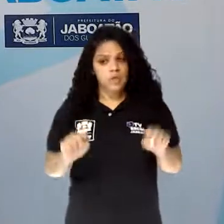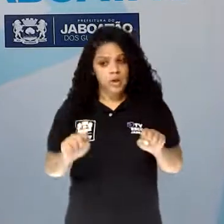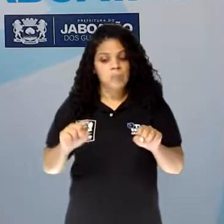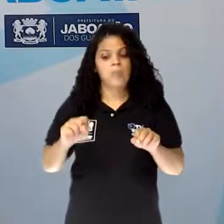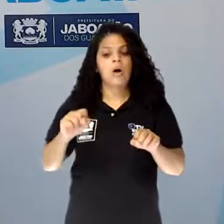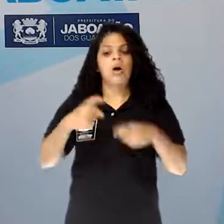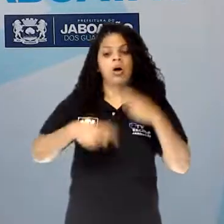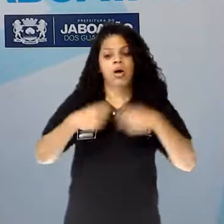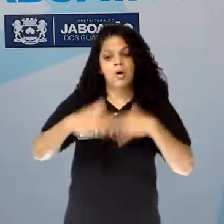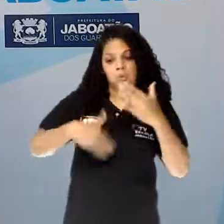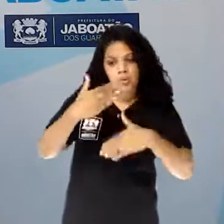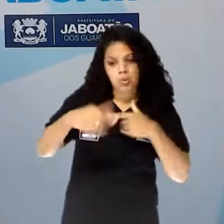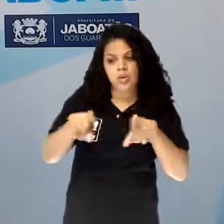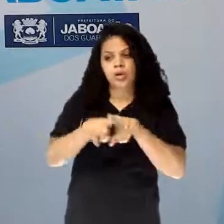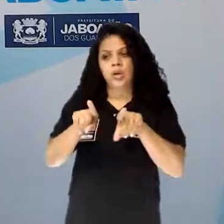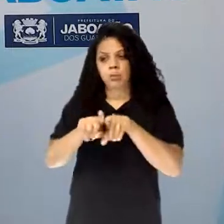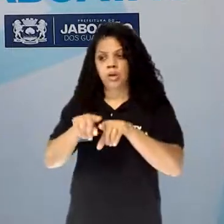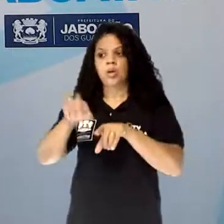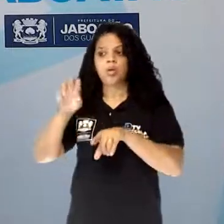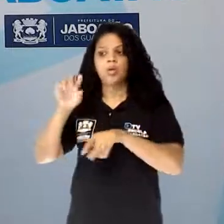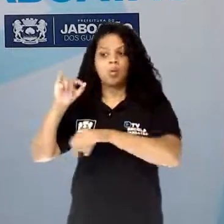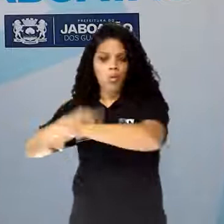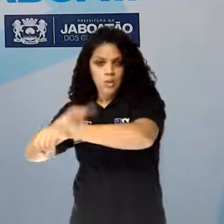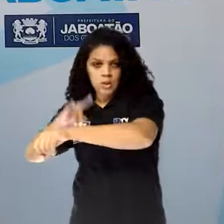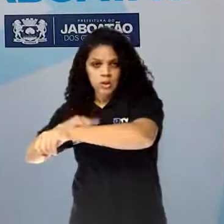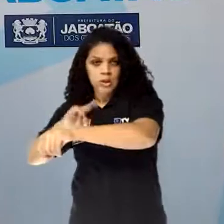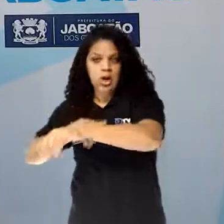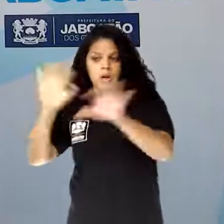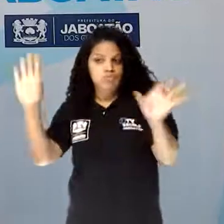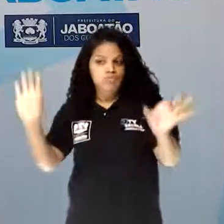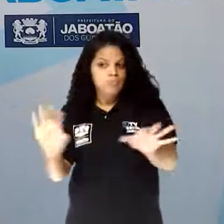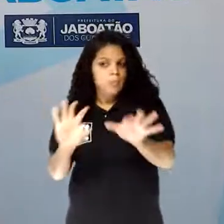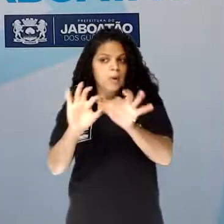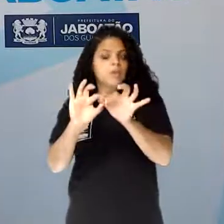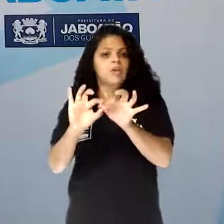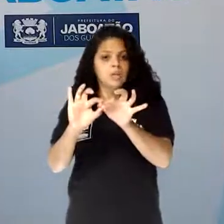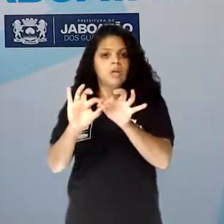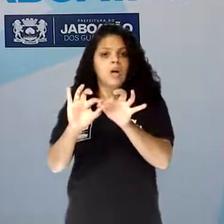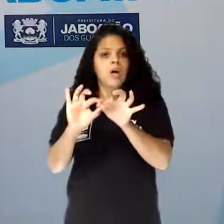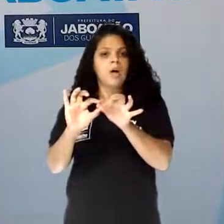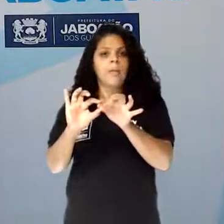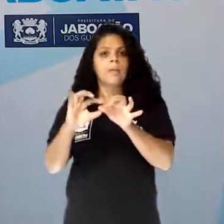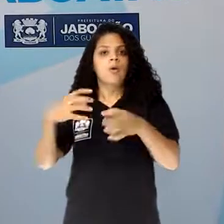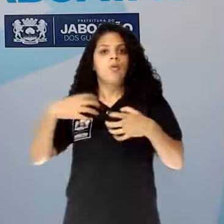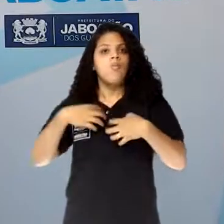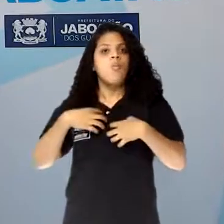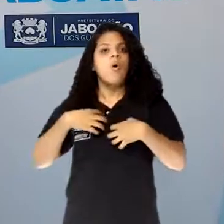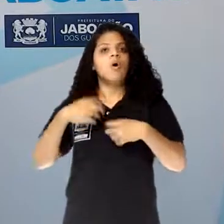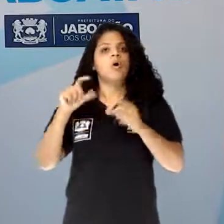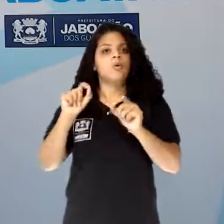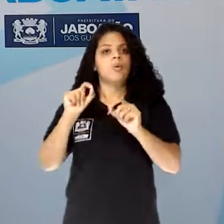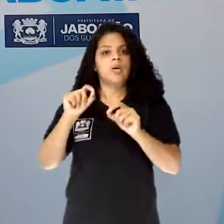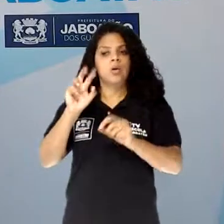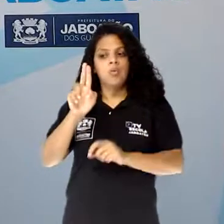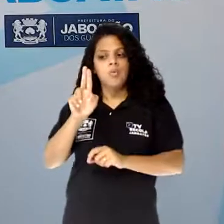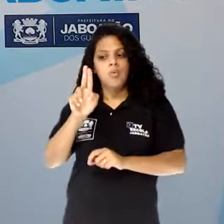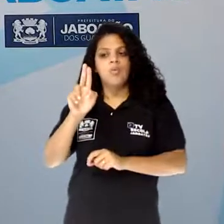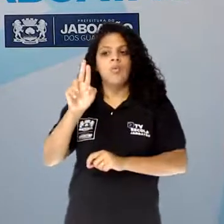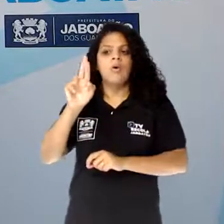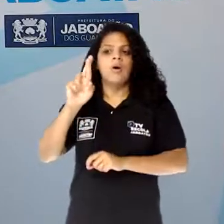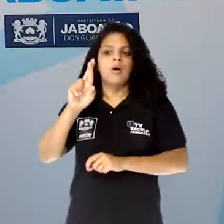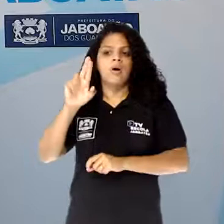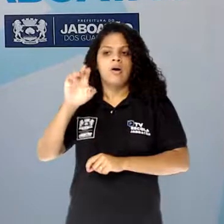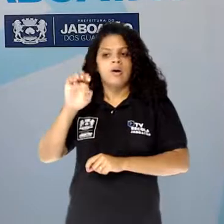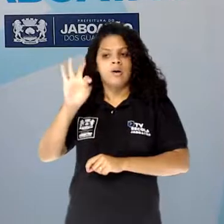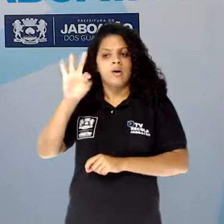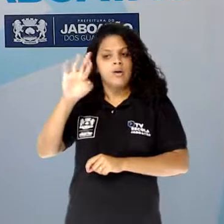digamos assim, compartilham uma estrutura, um órgão, né? Uma estrutura que é a da uretra. Então, a uretra